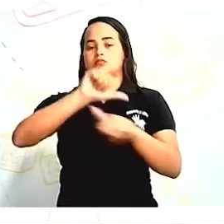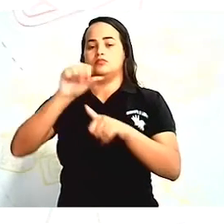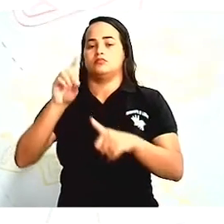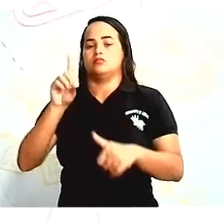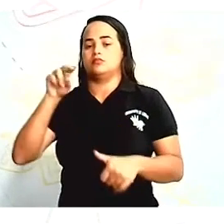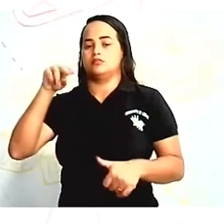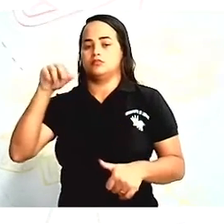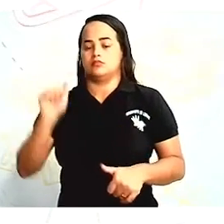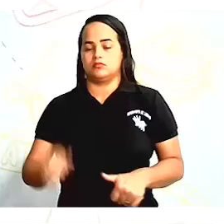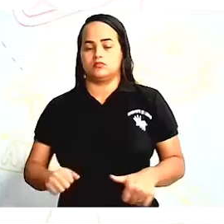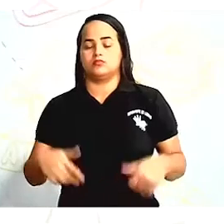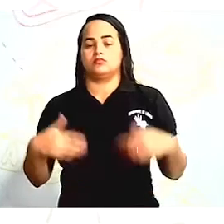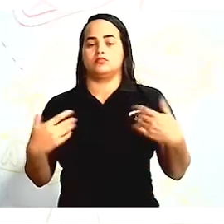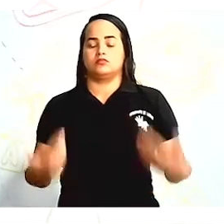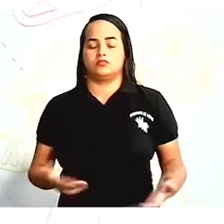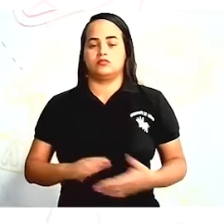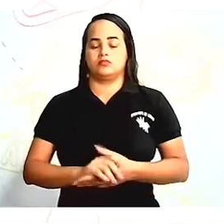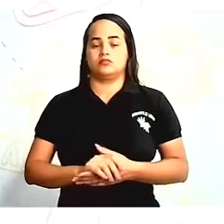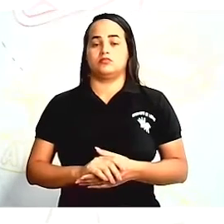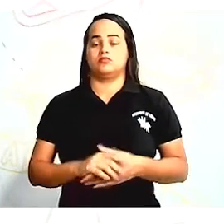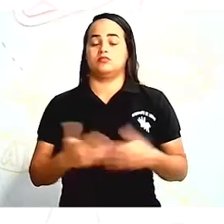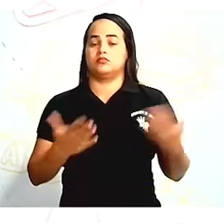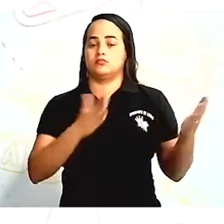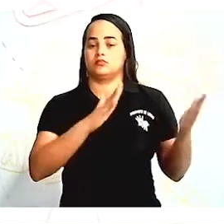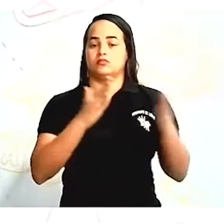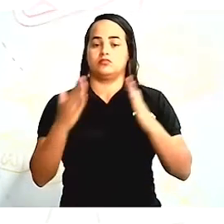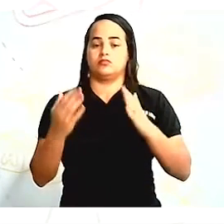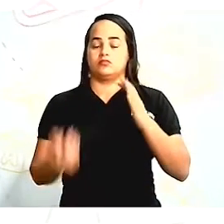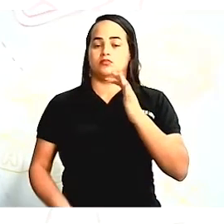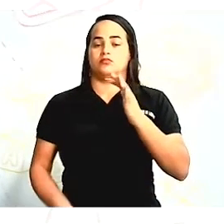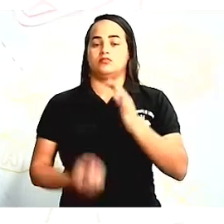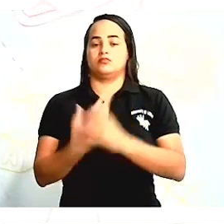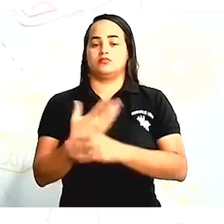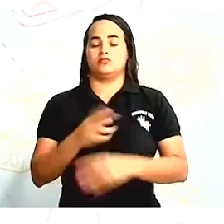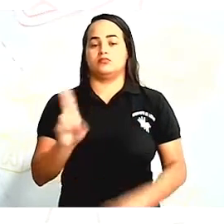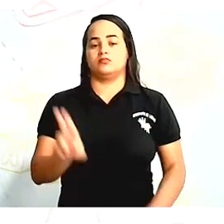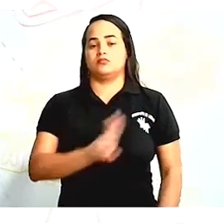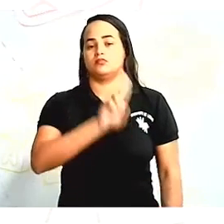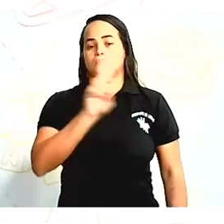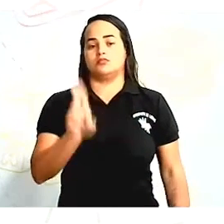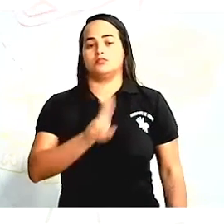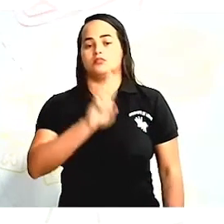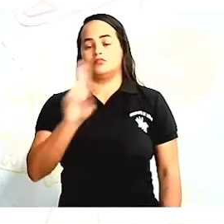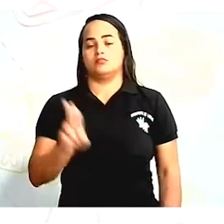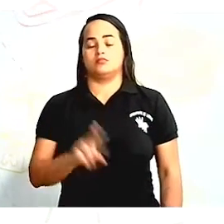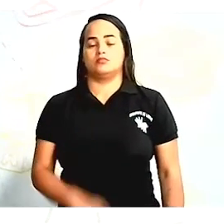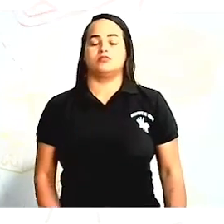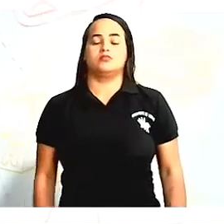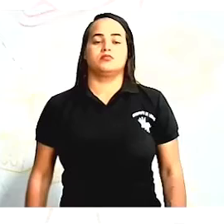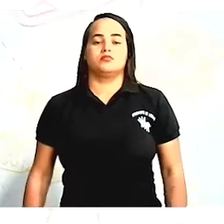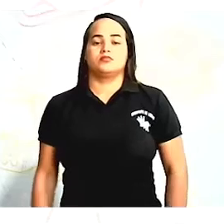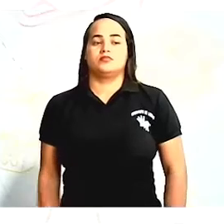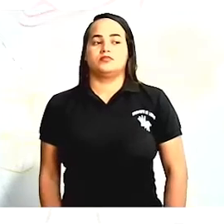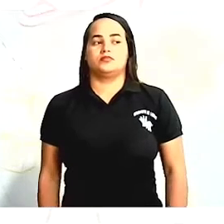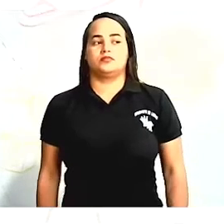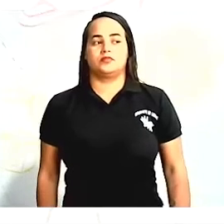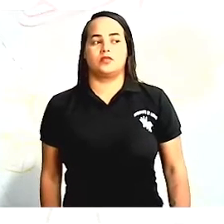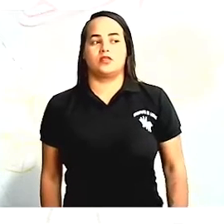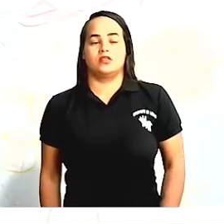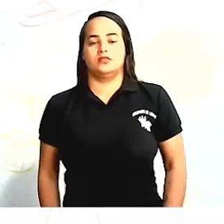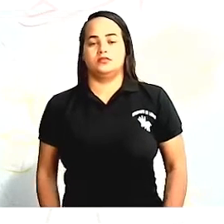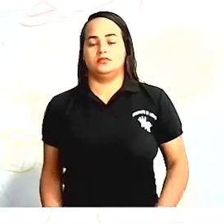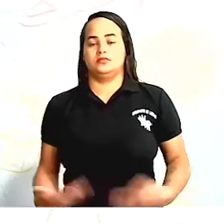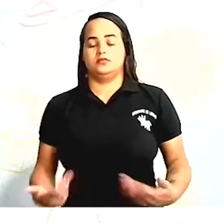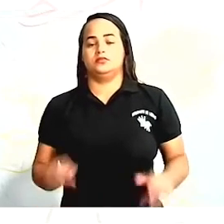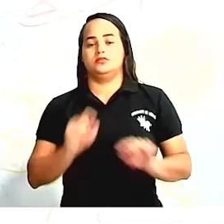de elaboração vai deixar de acontecer ao usar esse inibidor, certo? Então, o que é que vai afetar